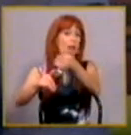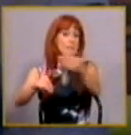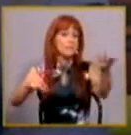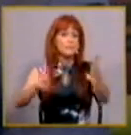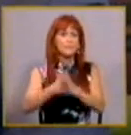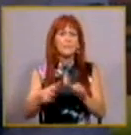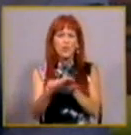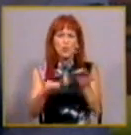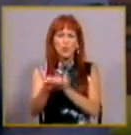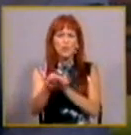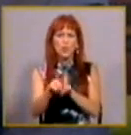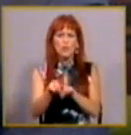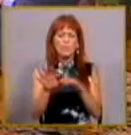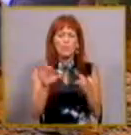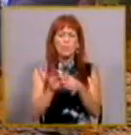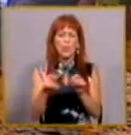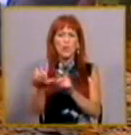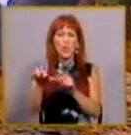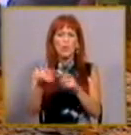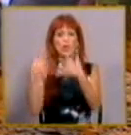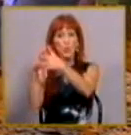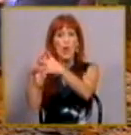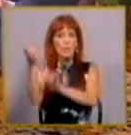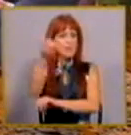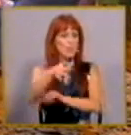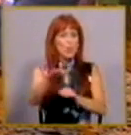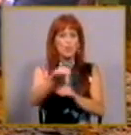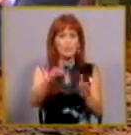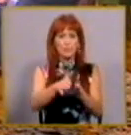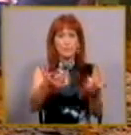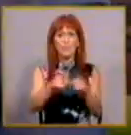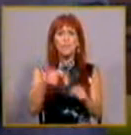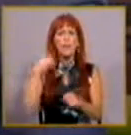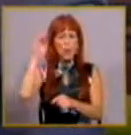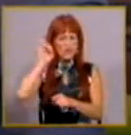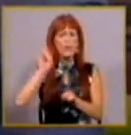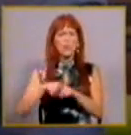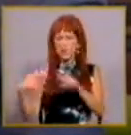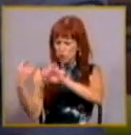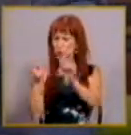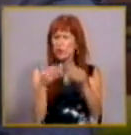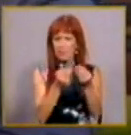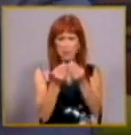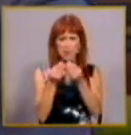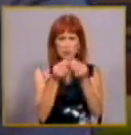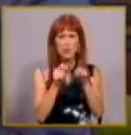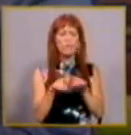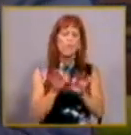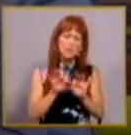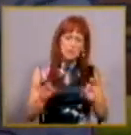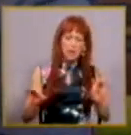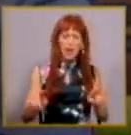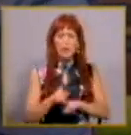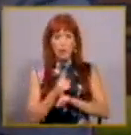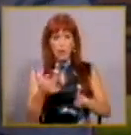Talvez seja um ajustamento mais estrutural que conjuntural, nessa altura. Por exemplo. E, portanto, é por isso que eu acho que valia a pena discutir essas matérias de forma séria,